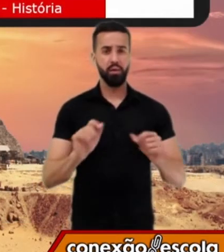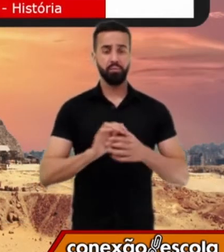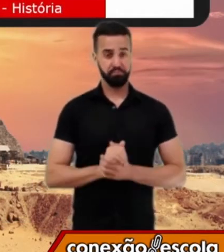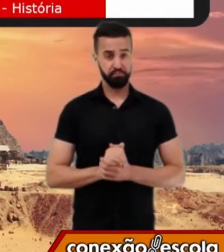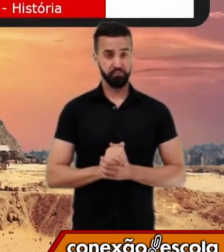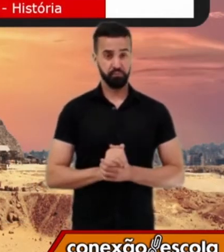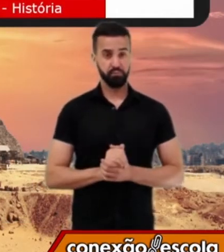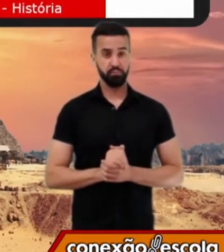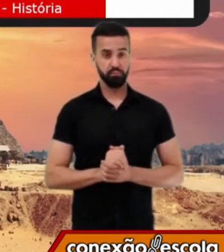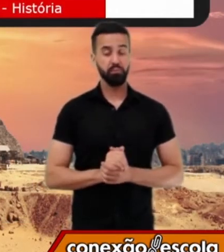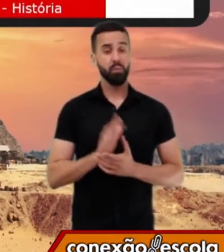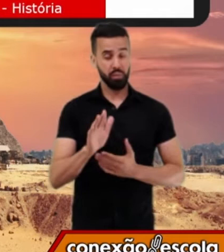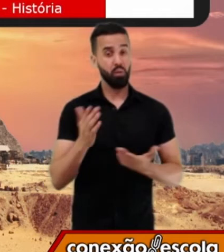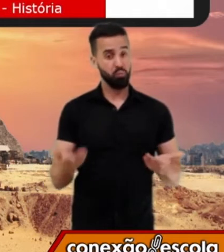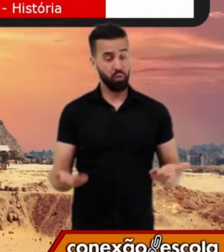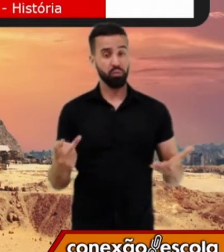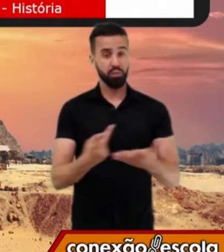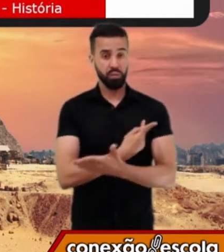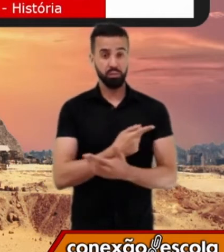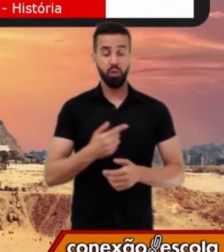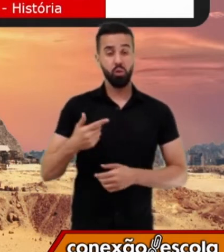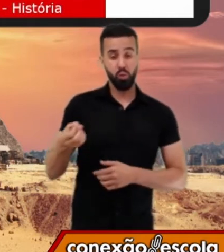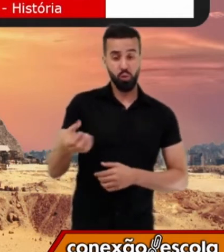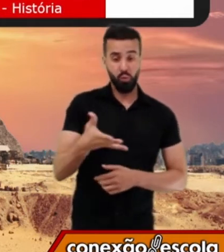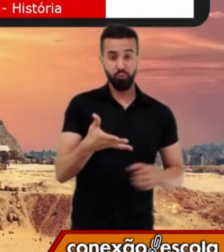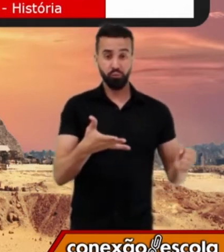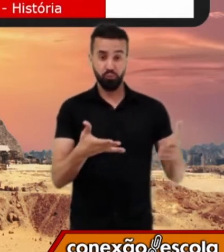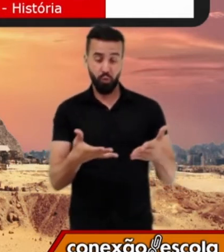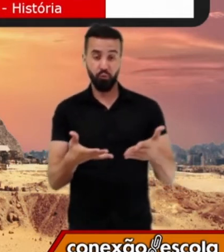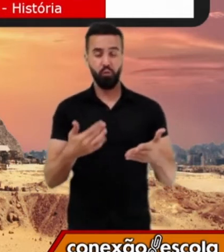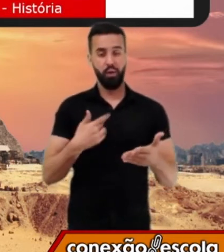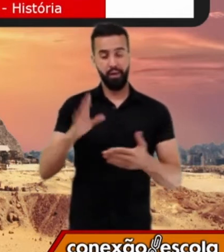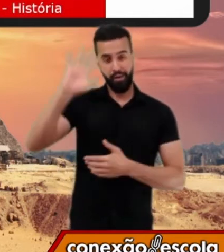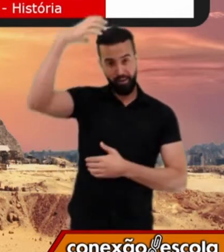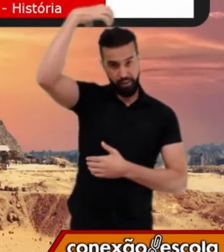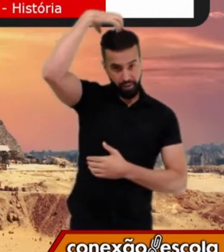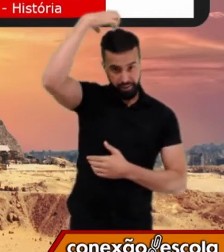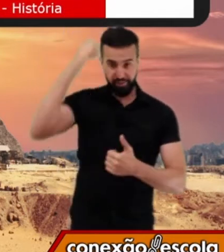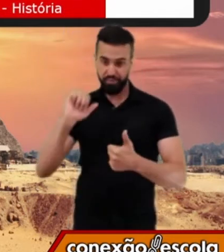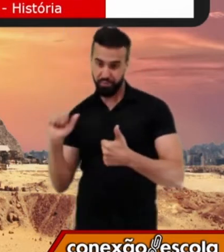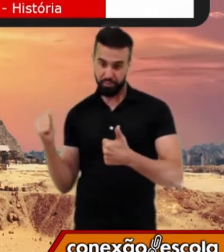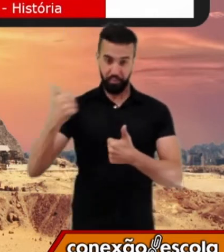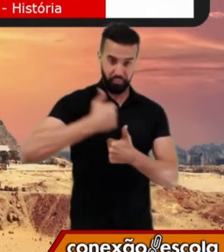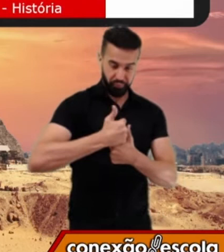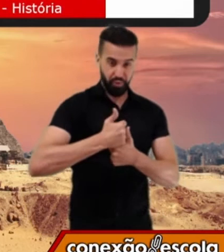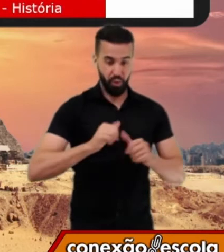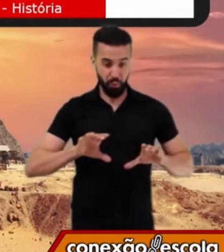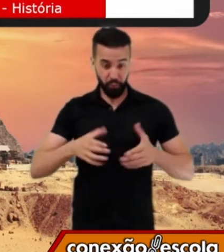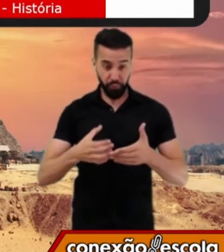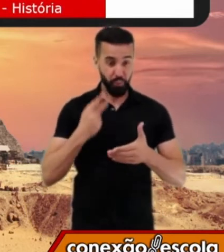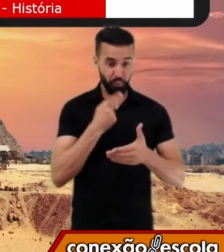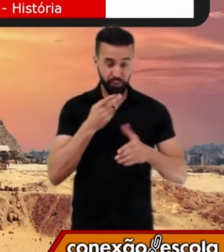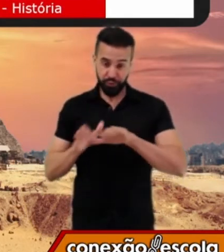É reconduzidos novamente reis para esse cargo, ou seja, a república naquele momento ela deixa de existir e nós